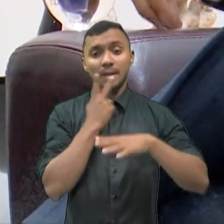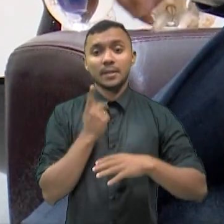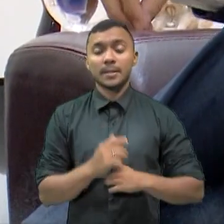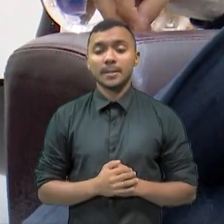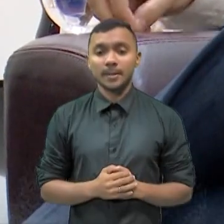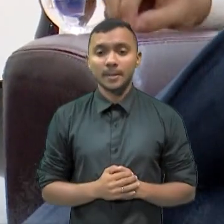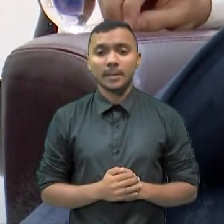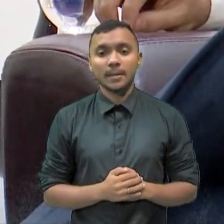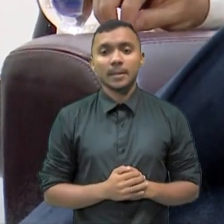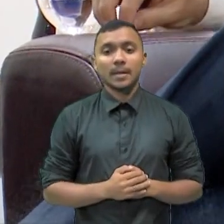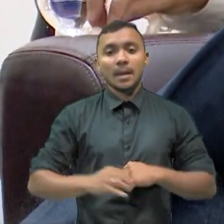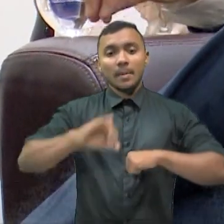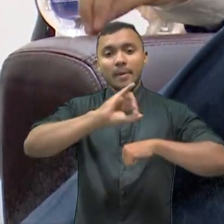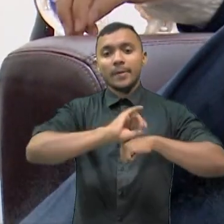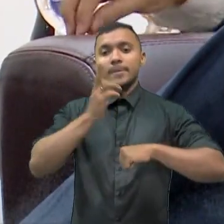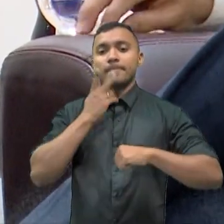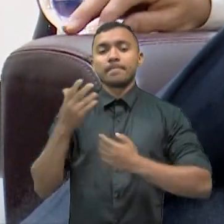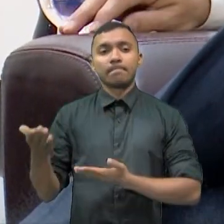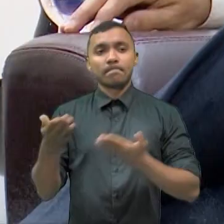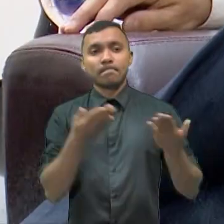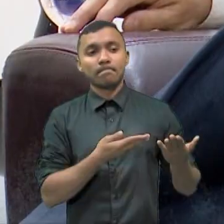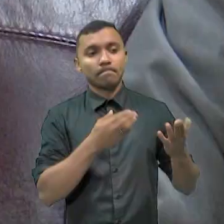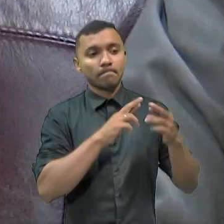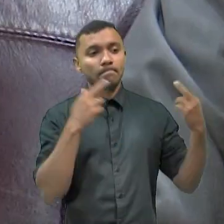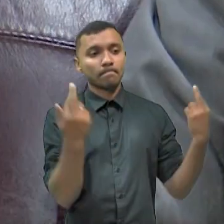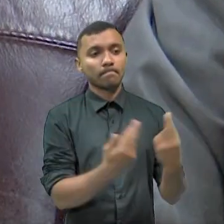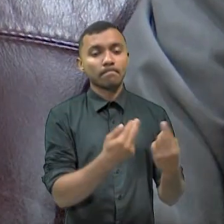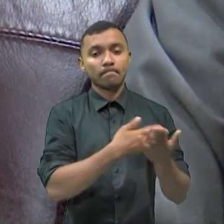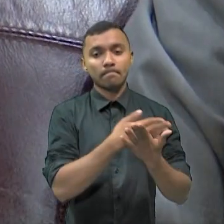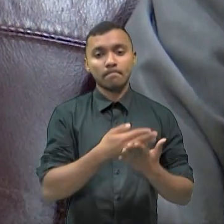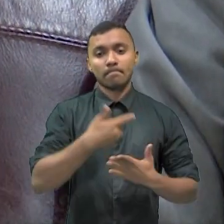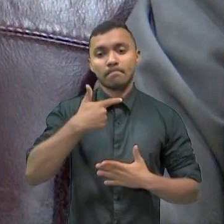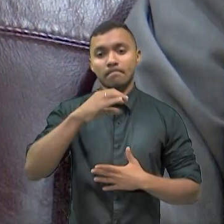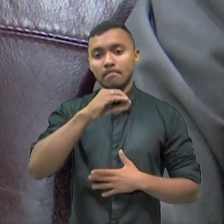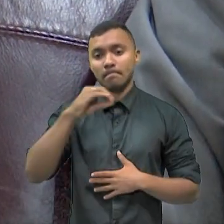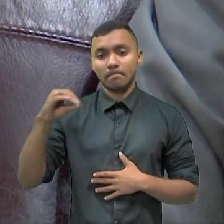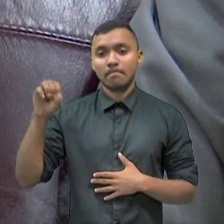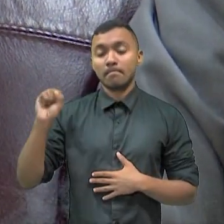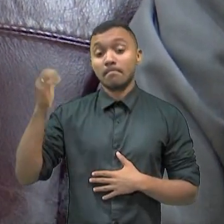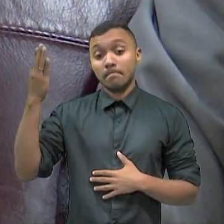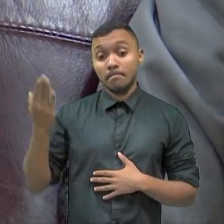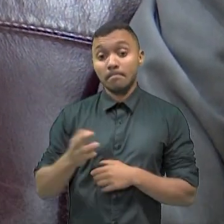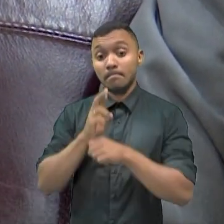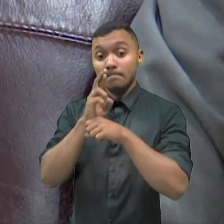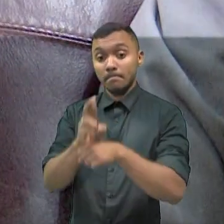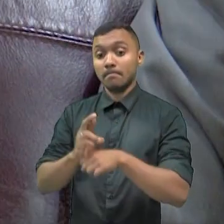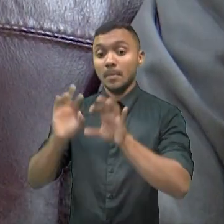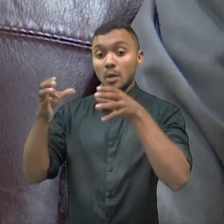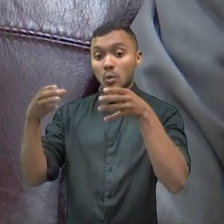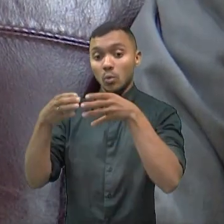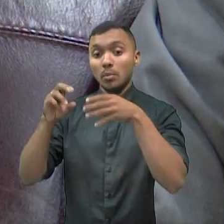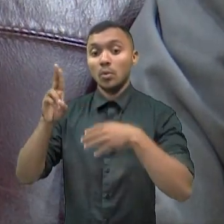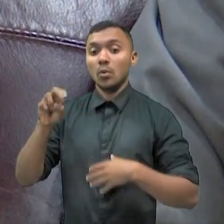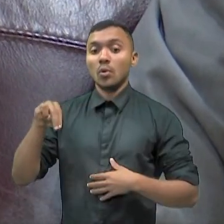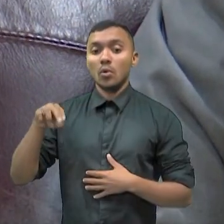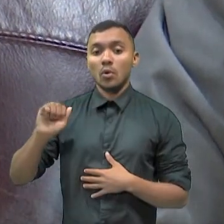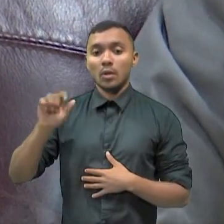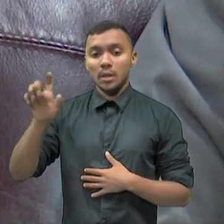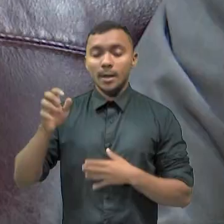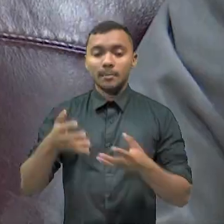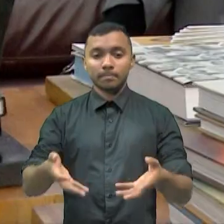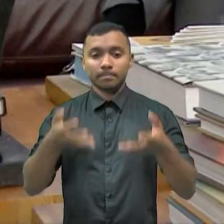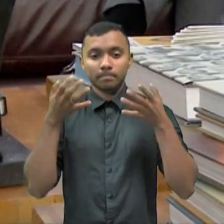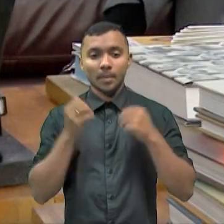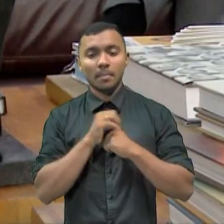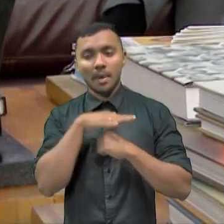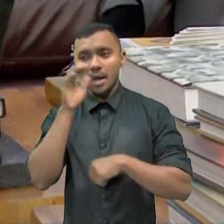que a capital sediou o evento foi em 2008. De acordo com o representante da Unali, a ideia é ampliar as